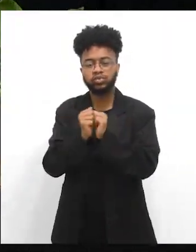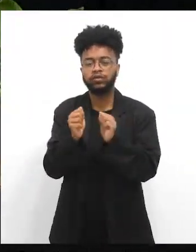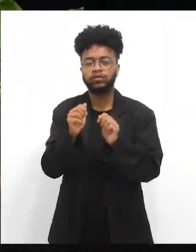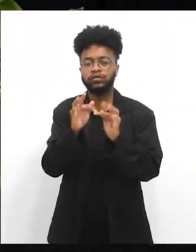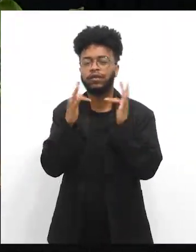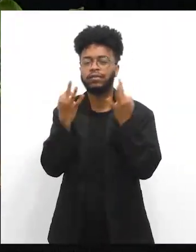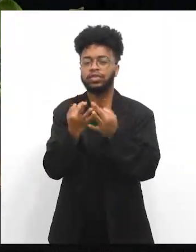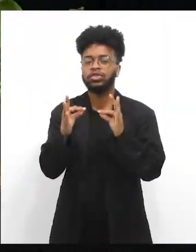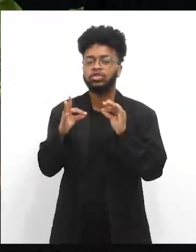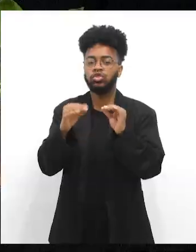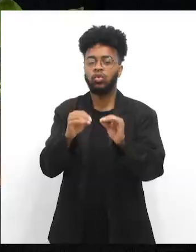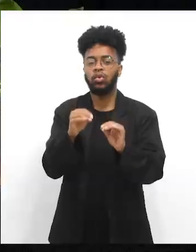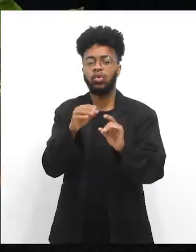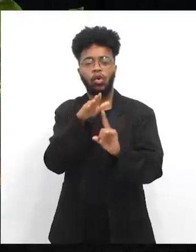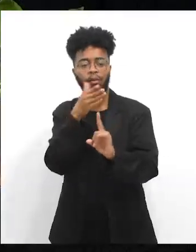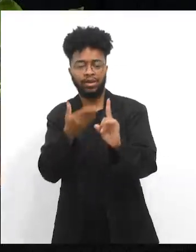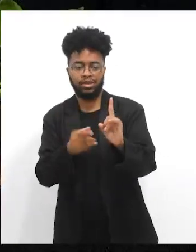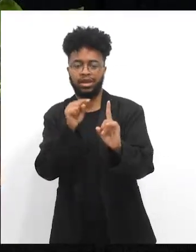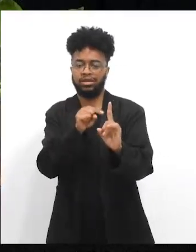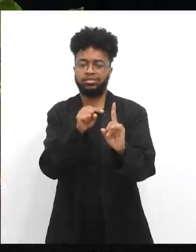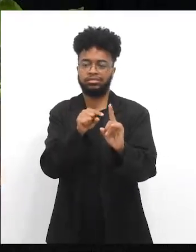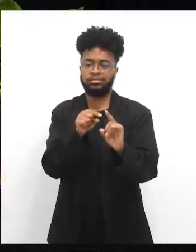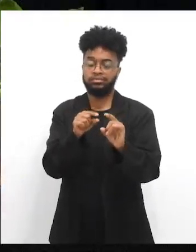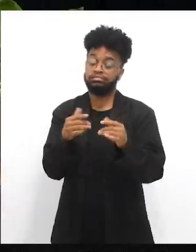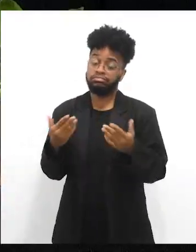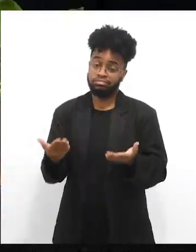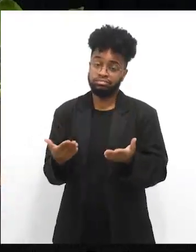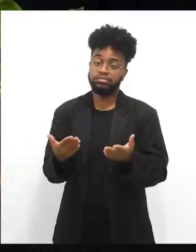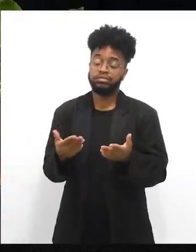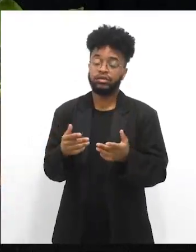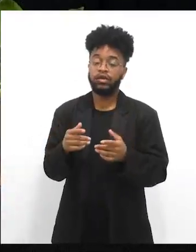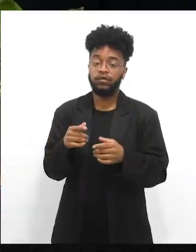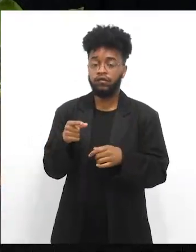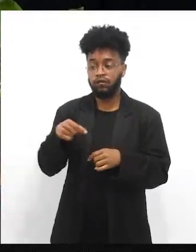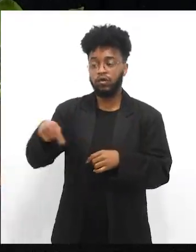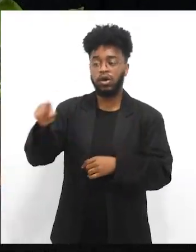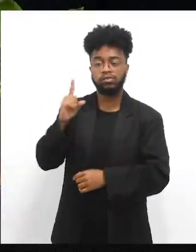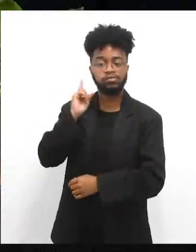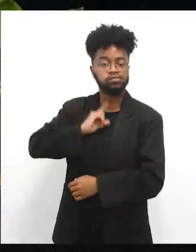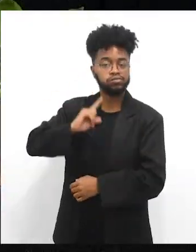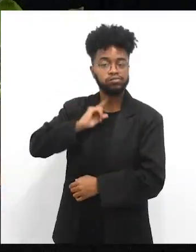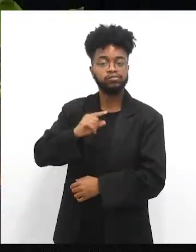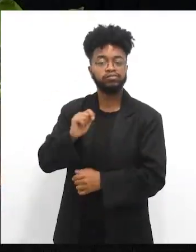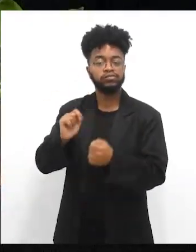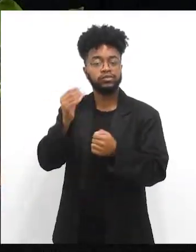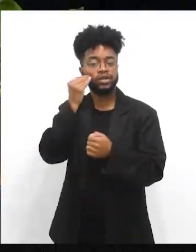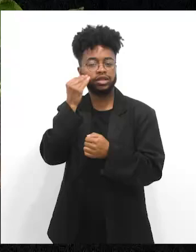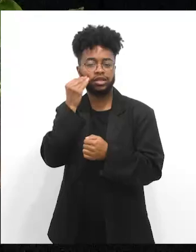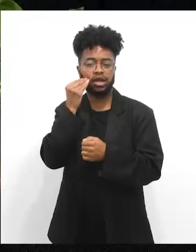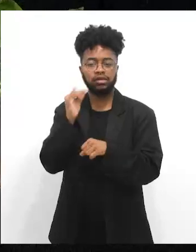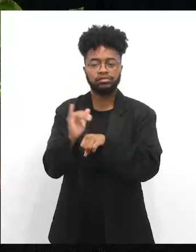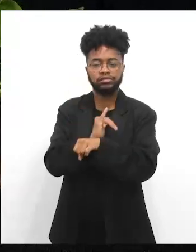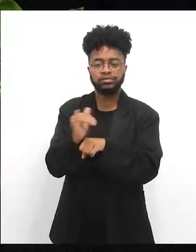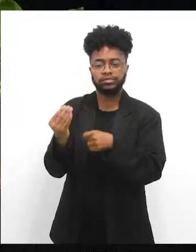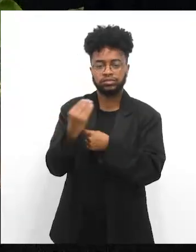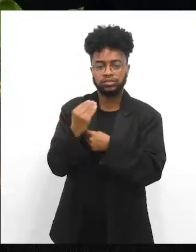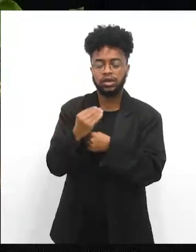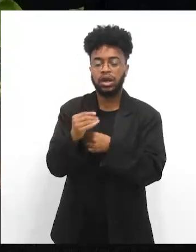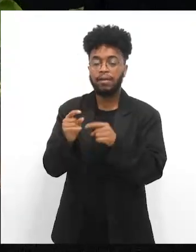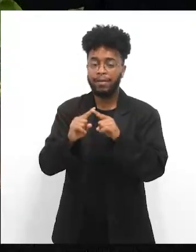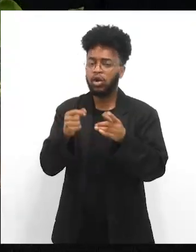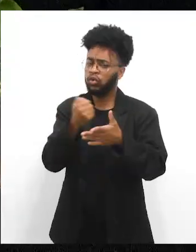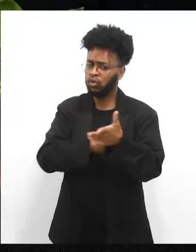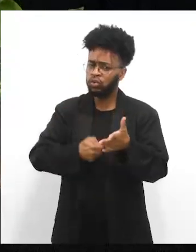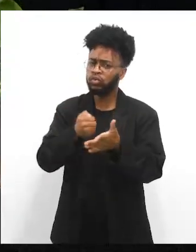família, foi homenageada por todos que passaram no trilé, até que ela foi aos Estados Unidos tentar uma alternativa. Mas